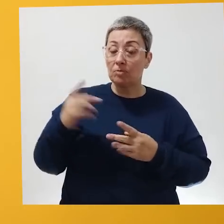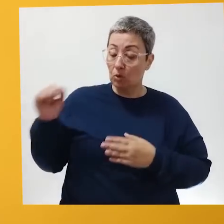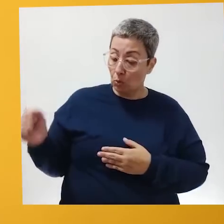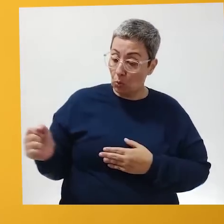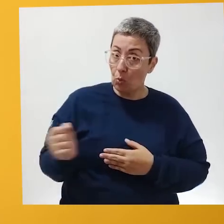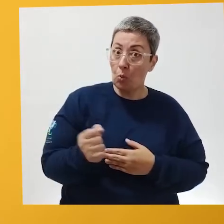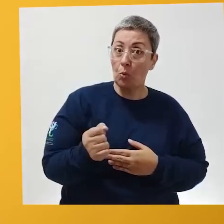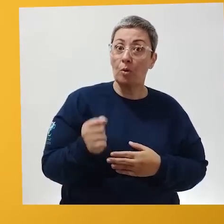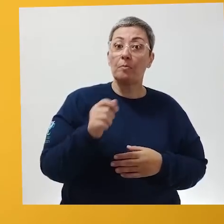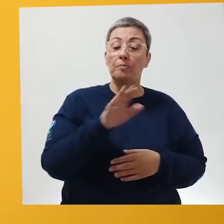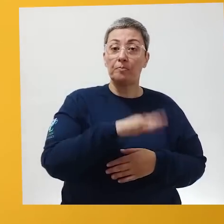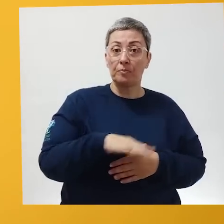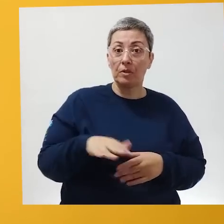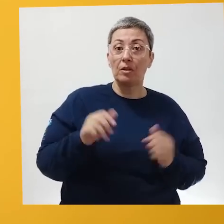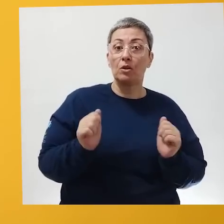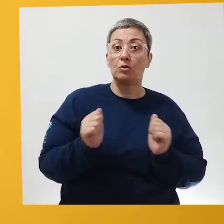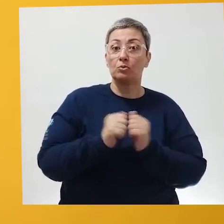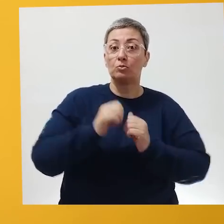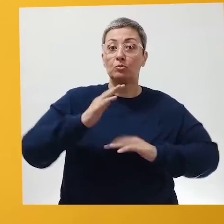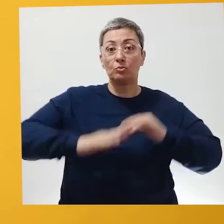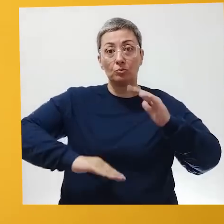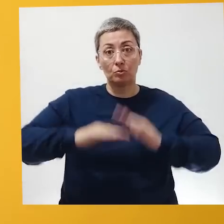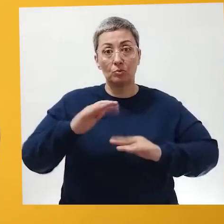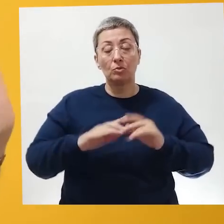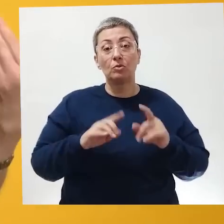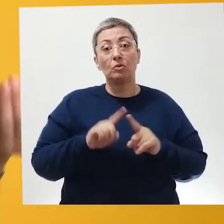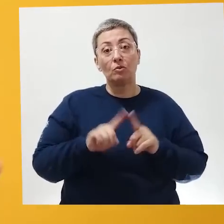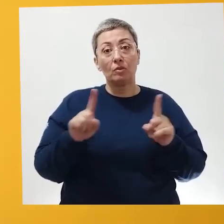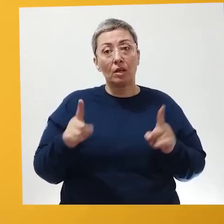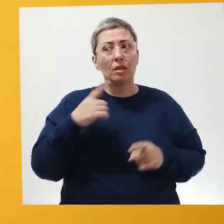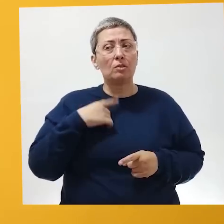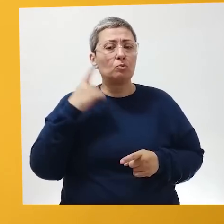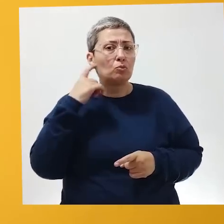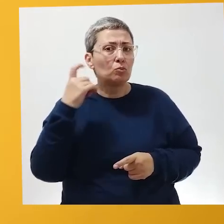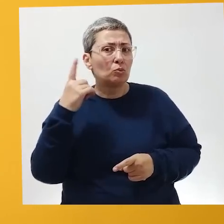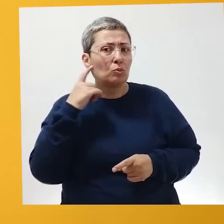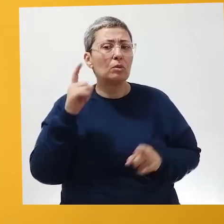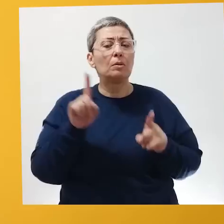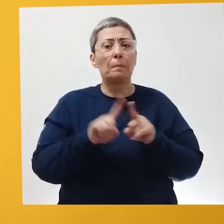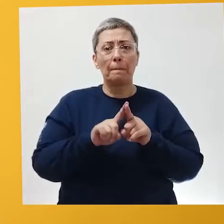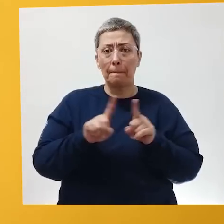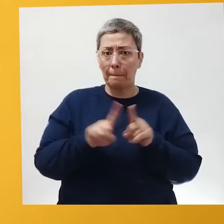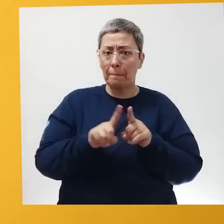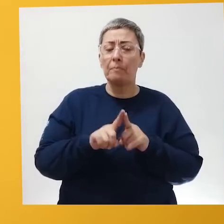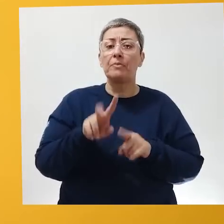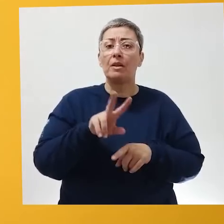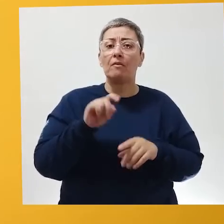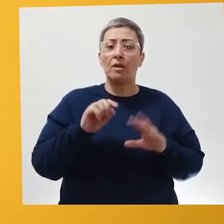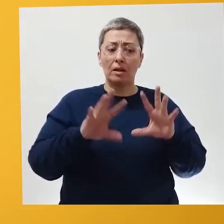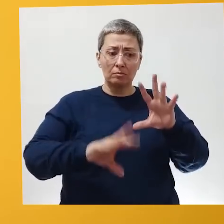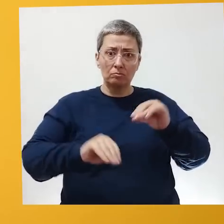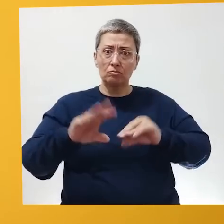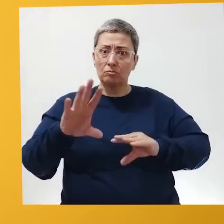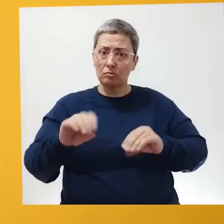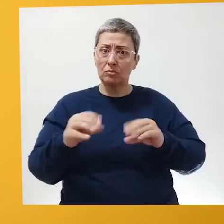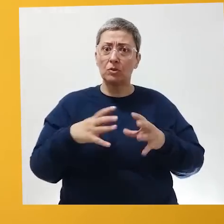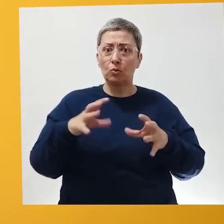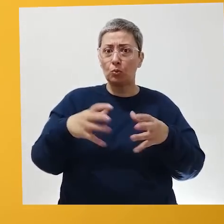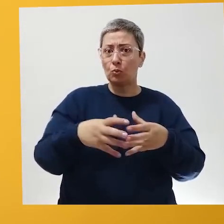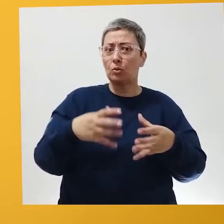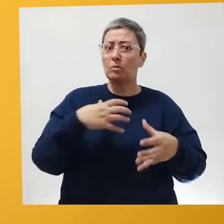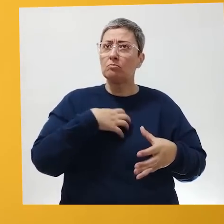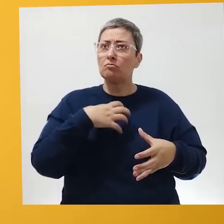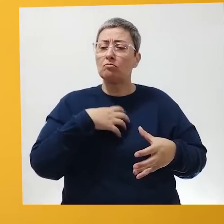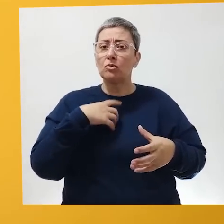na atividade, onde não só ela vai ouvir o barulho, mas também ela vai colocar a mão no liquidificador no momento